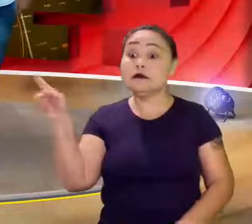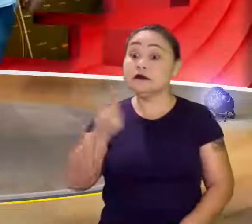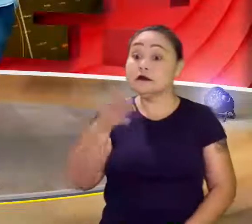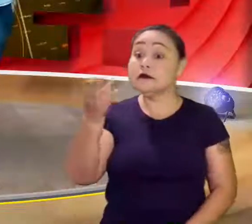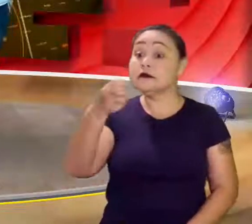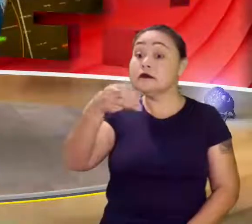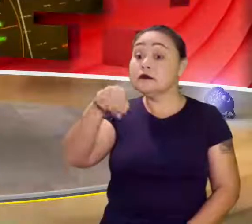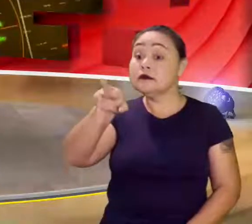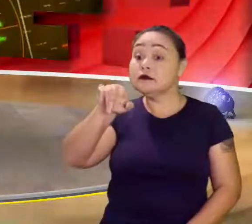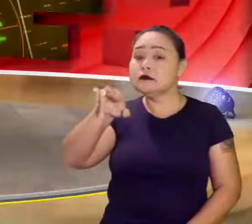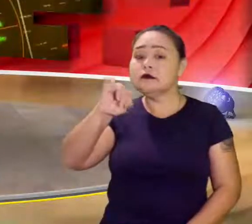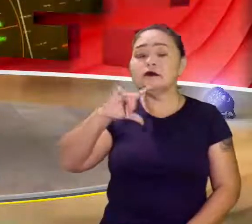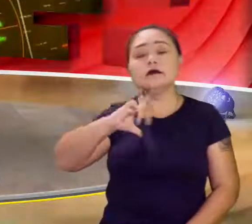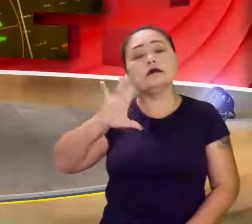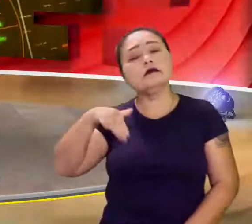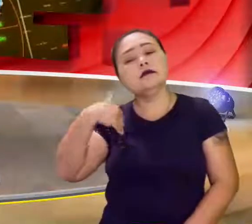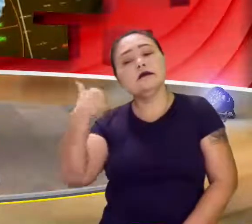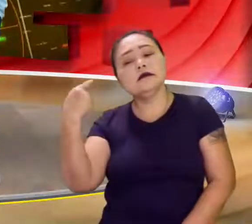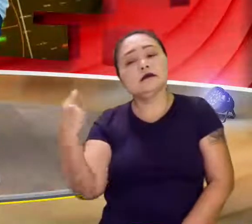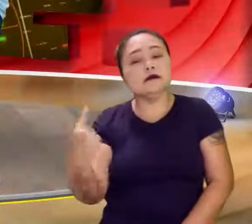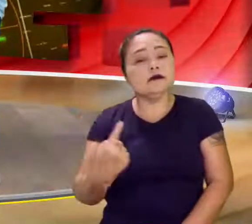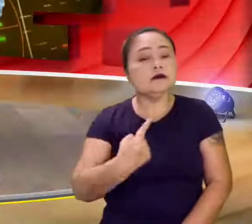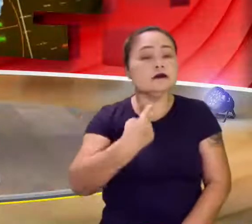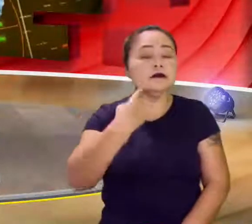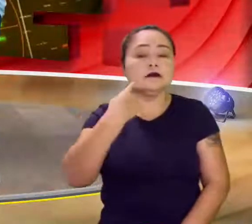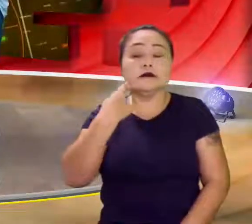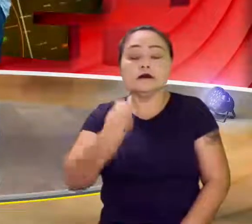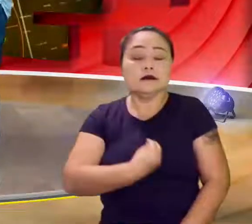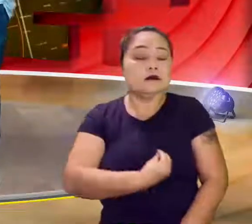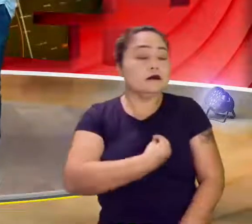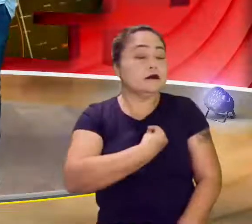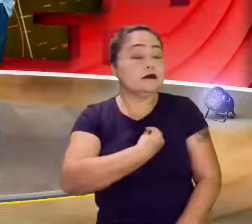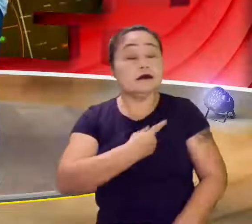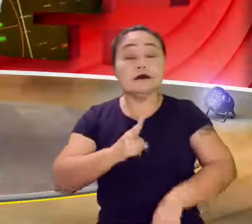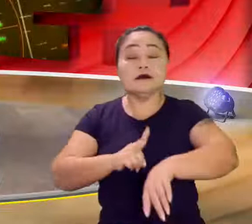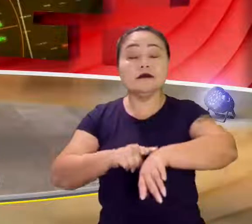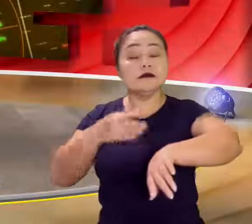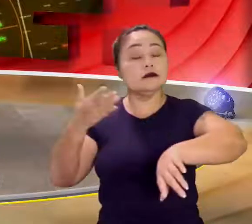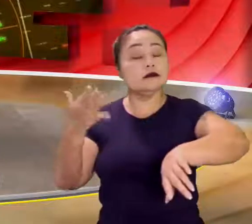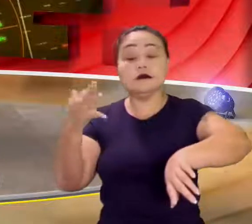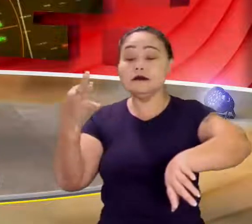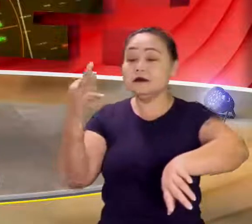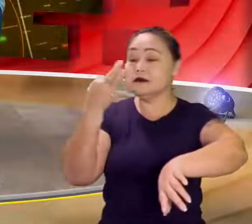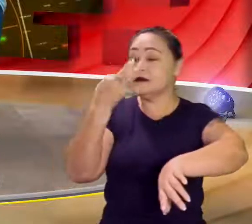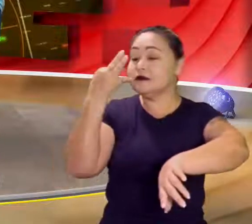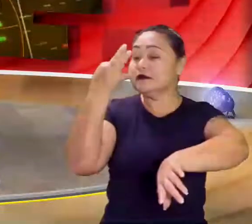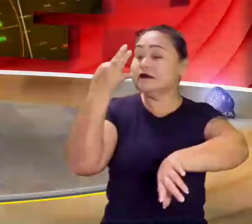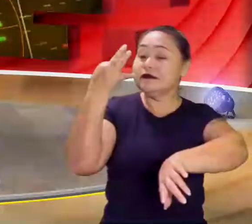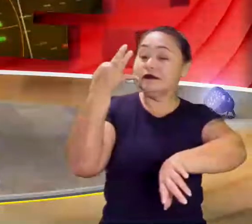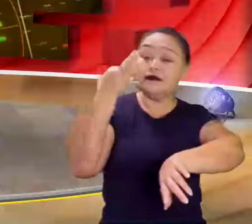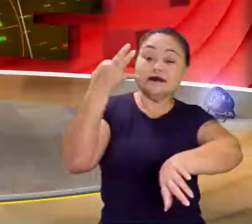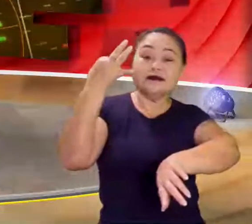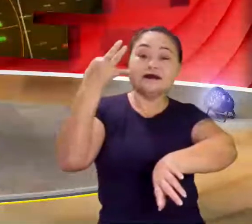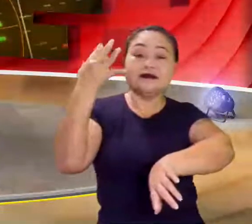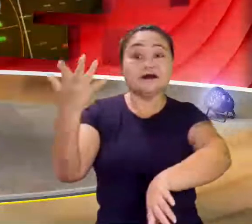Professor Maurício, quando eu estou aqui, eu vivo esse momento